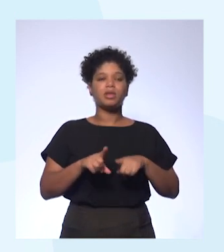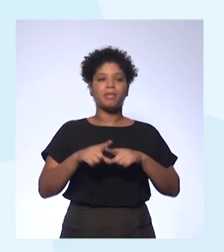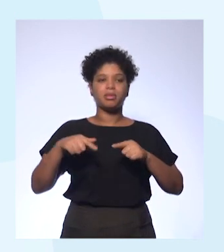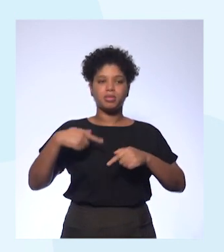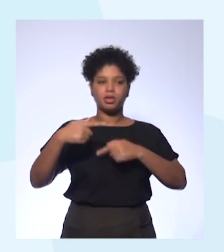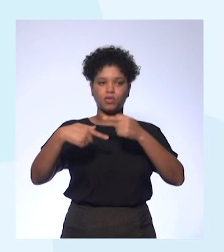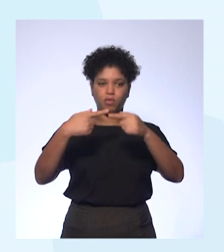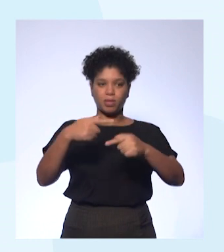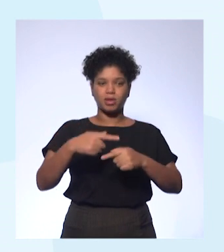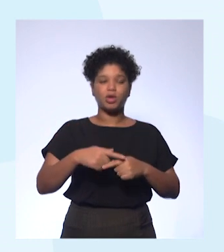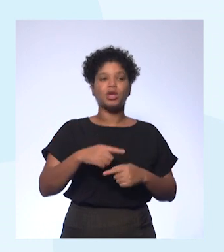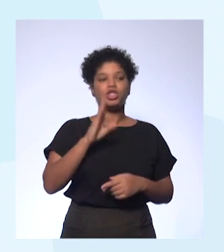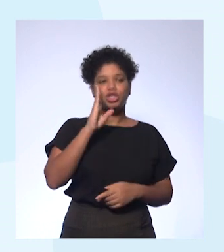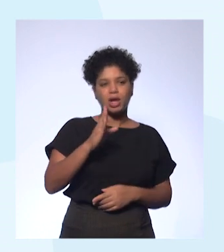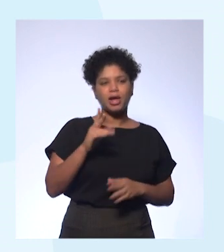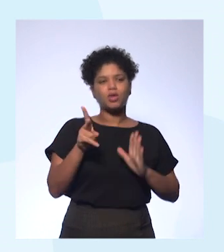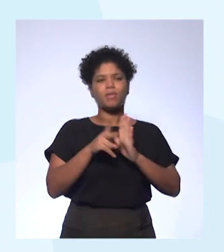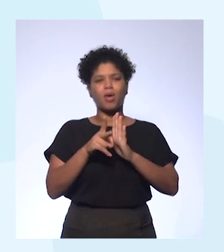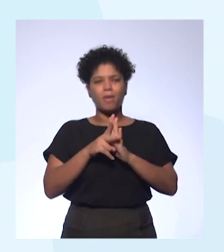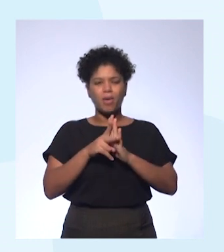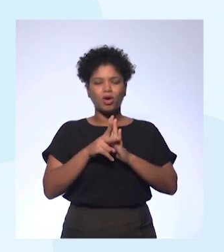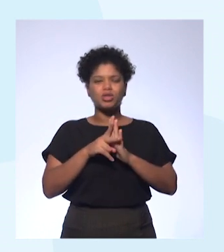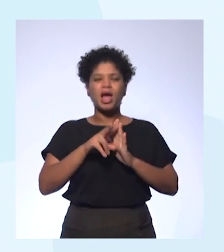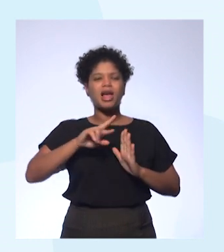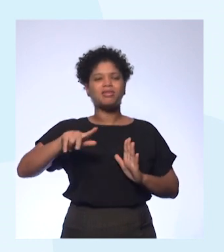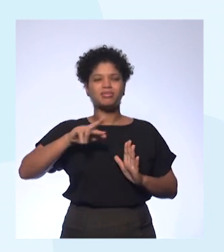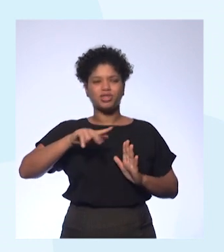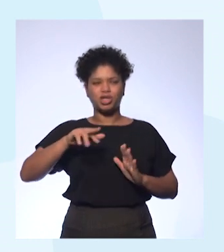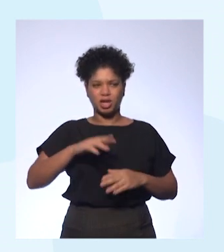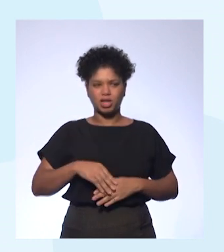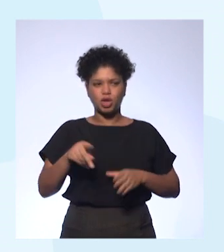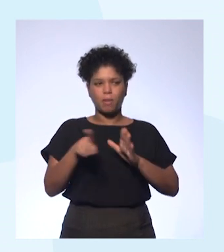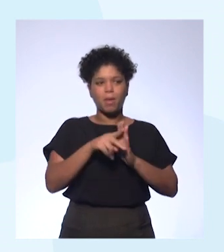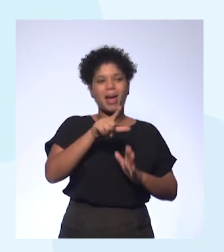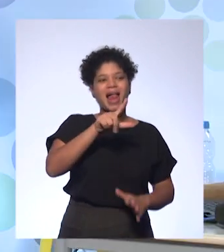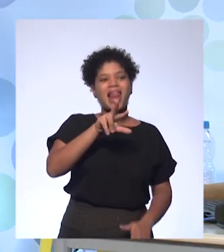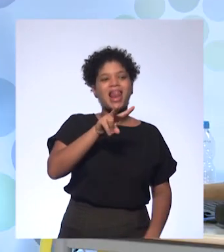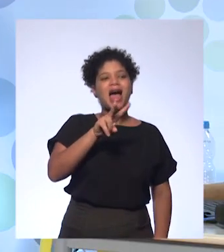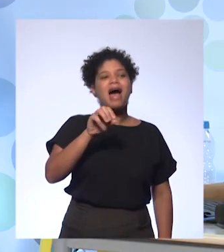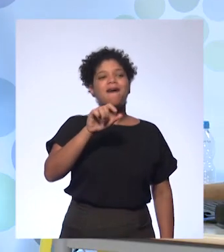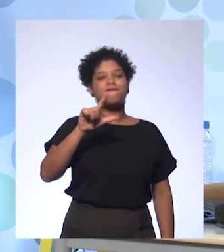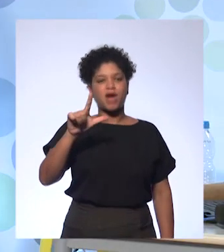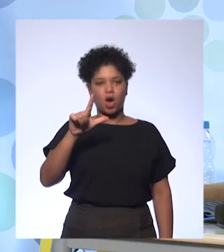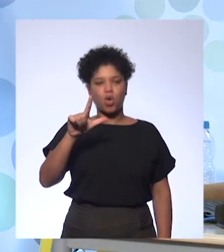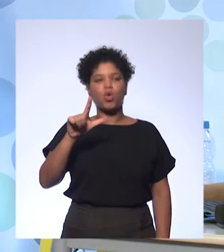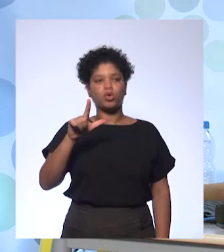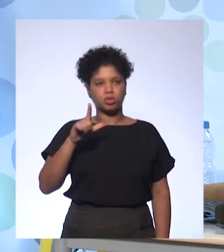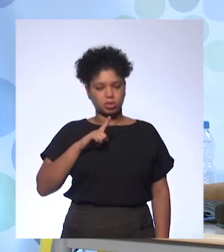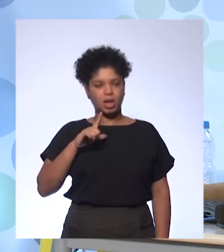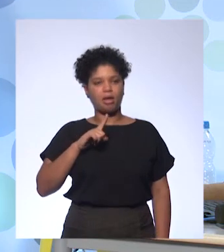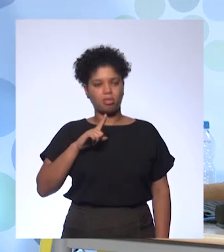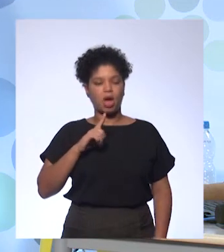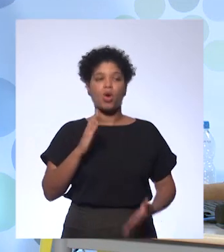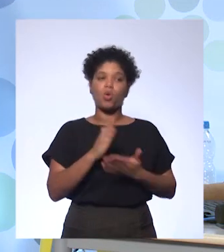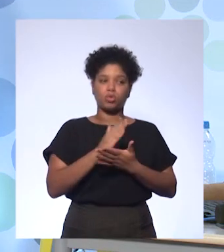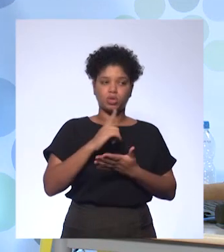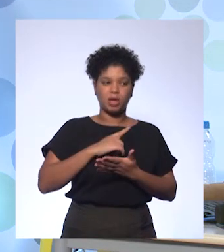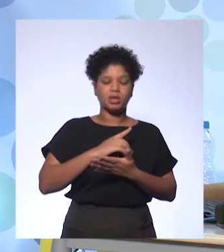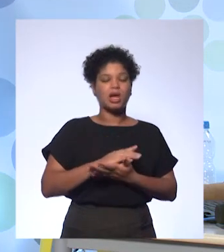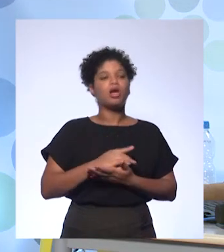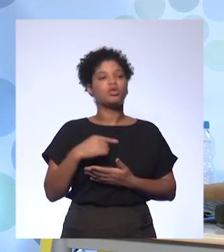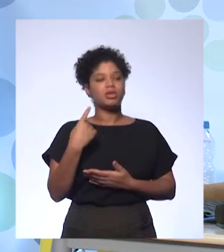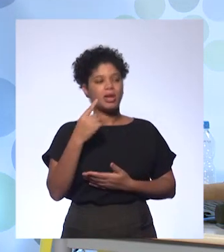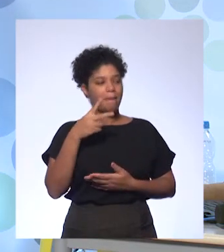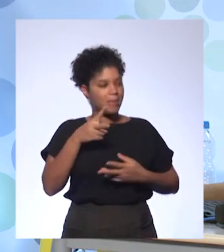ou indireto, com estágio larval aí, livre e natante. Claro que aí a gente tem